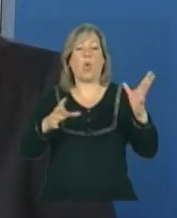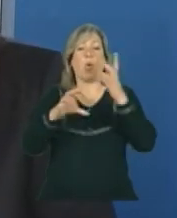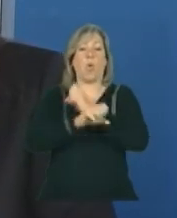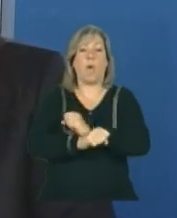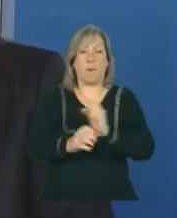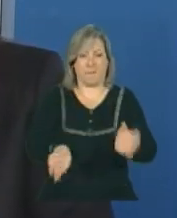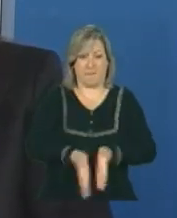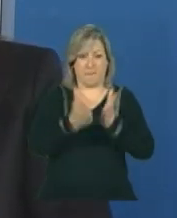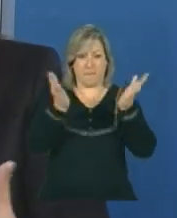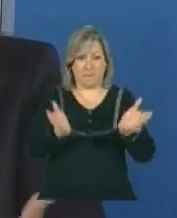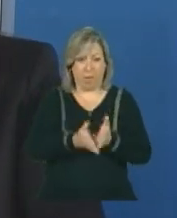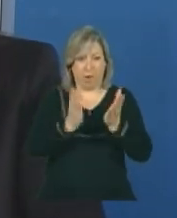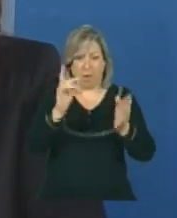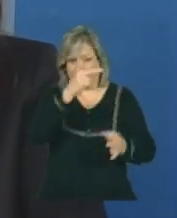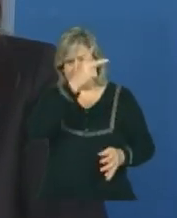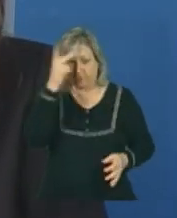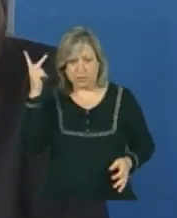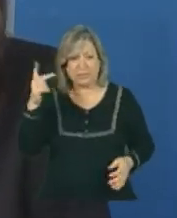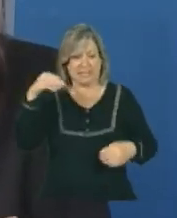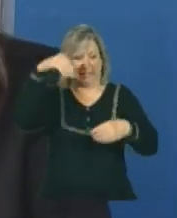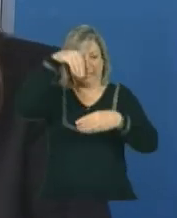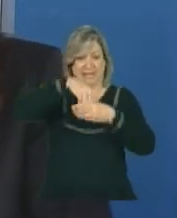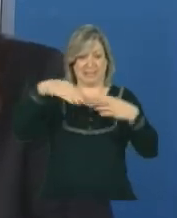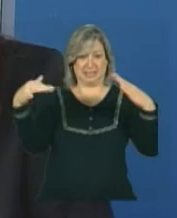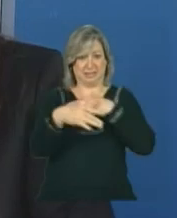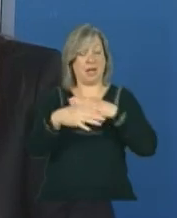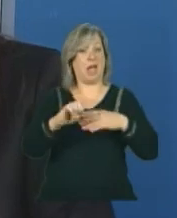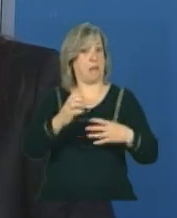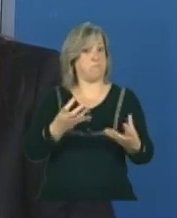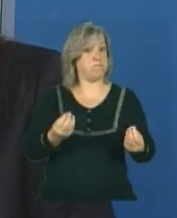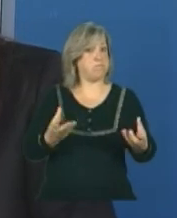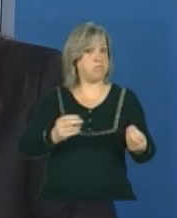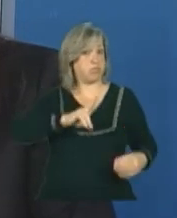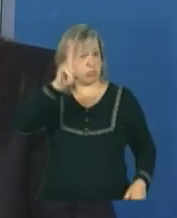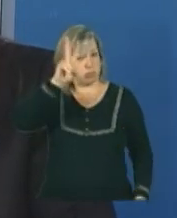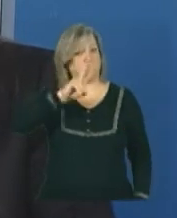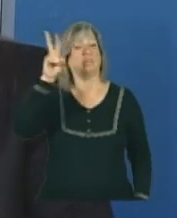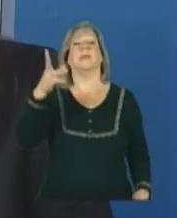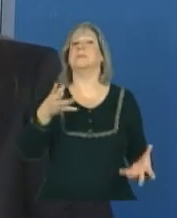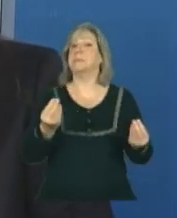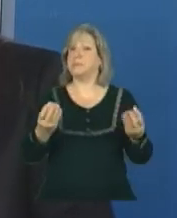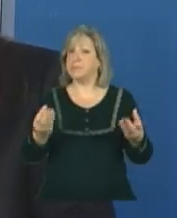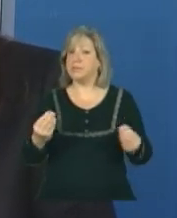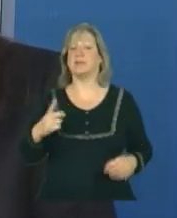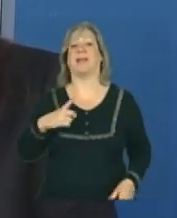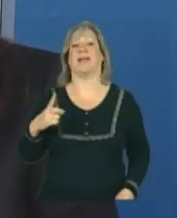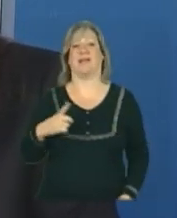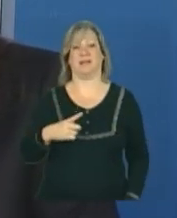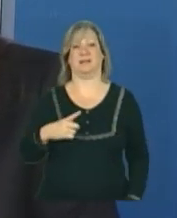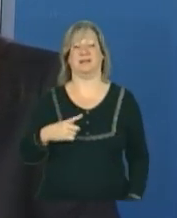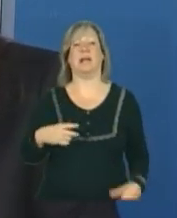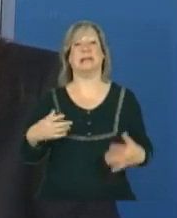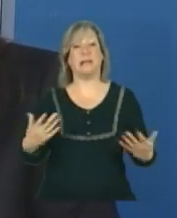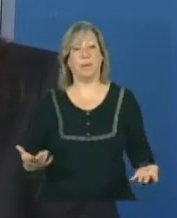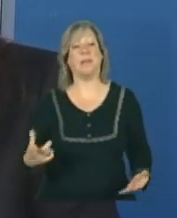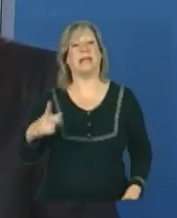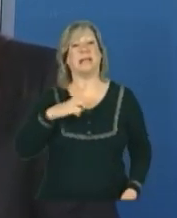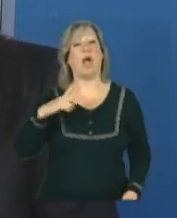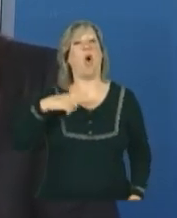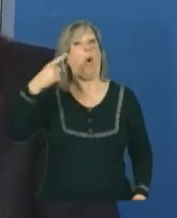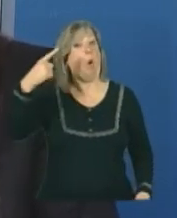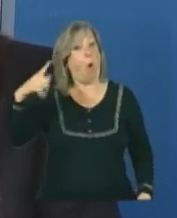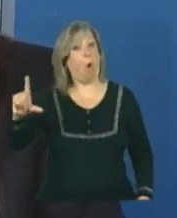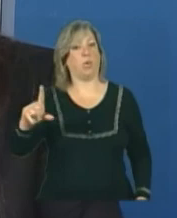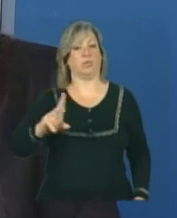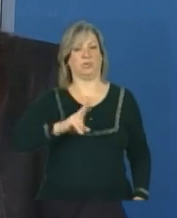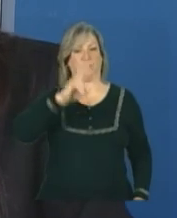nos grandes municípios, especialmente nas metrópoles, é muito significativo. Então, aí nós temos um outro grande desafio,